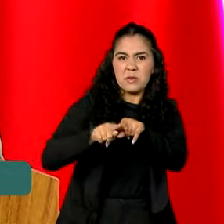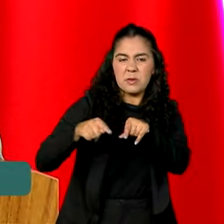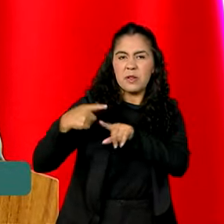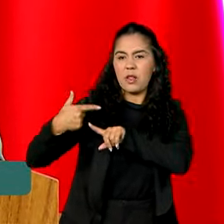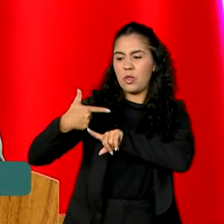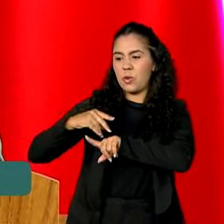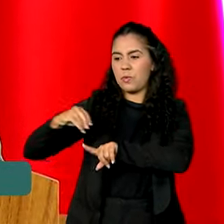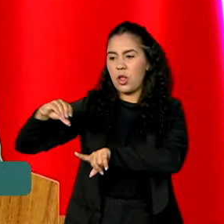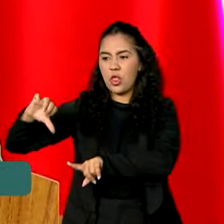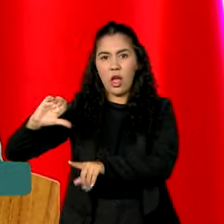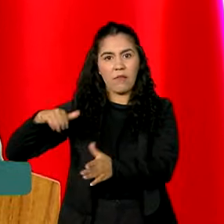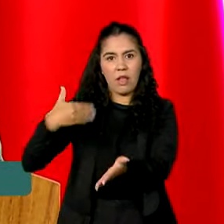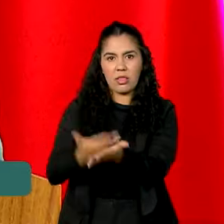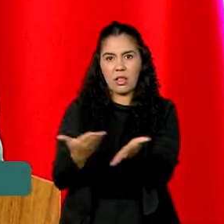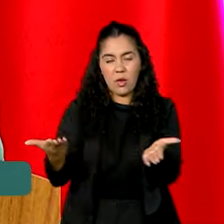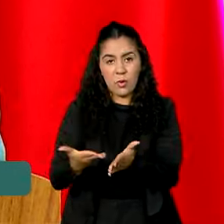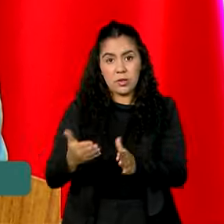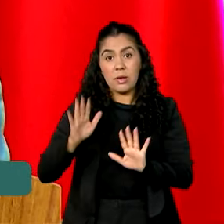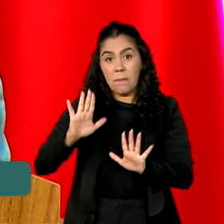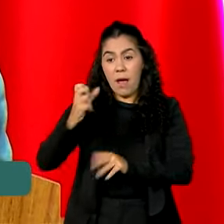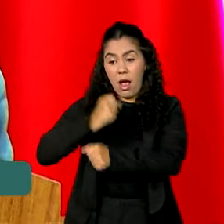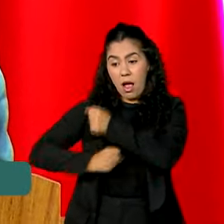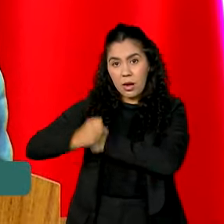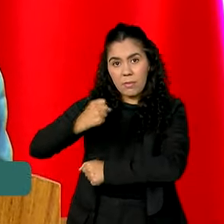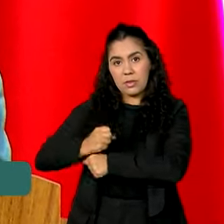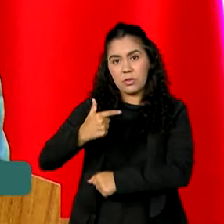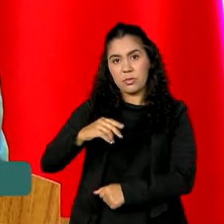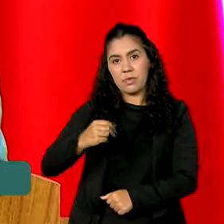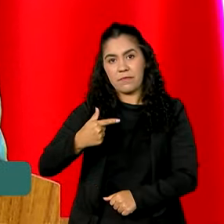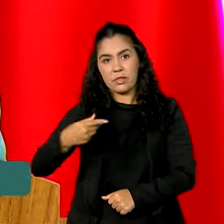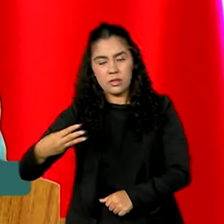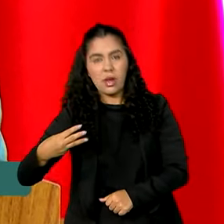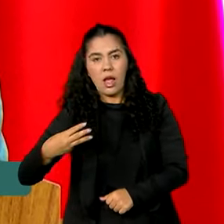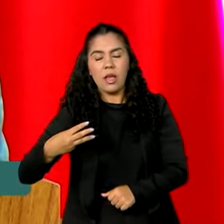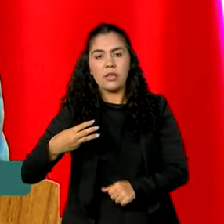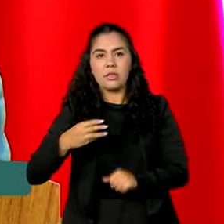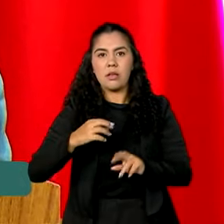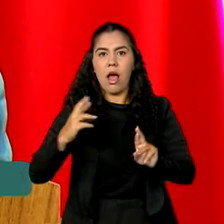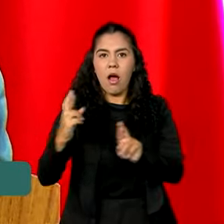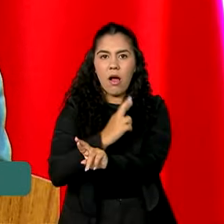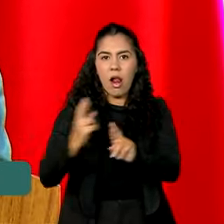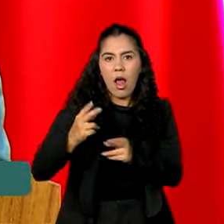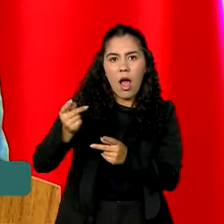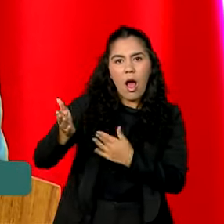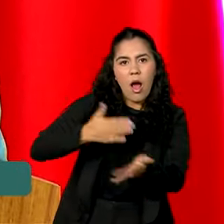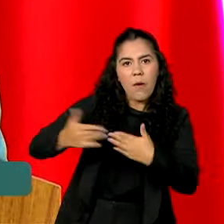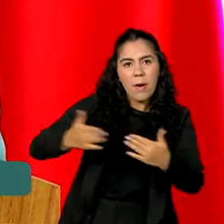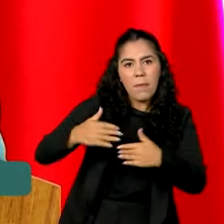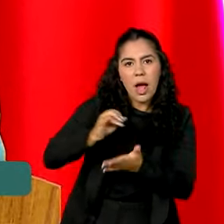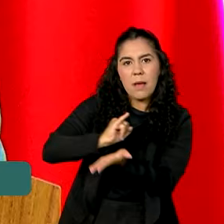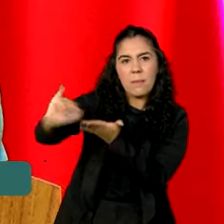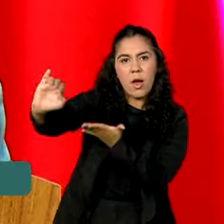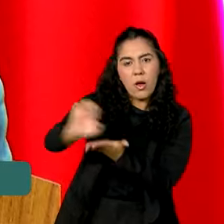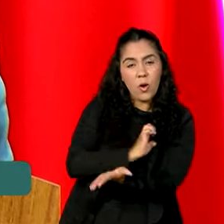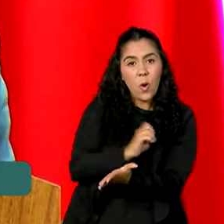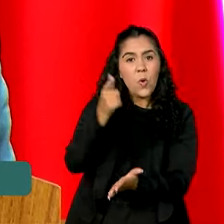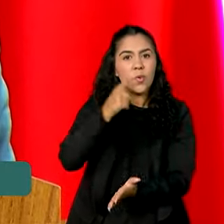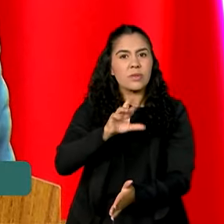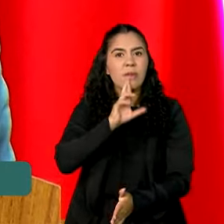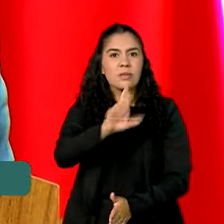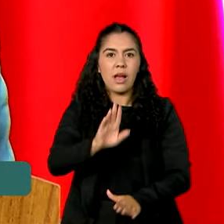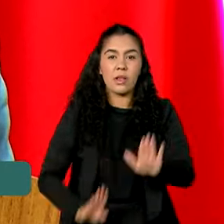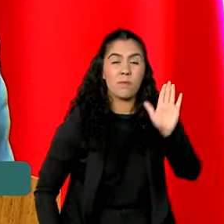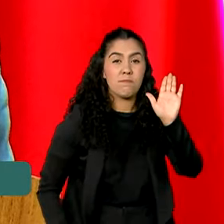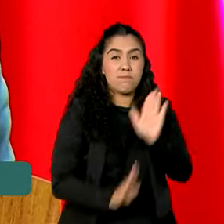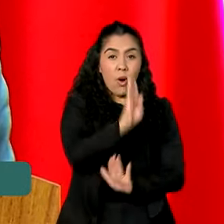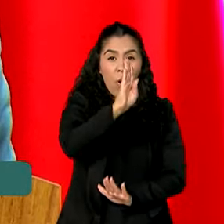Em 2023, o comércio bilateral atingiu o recorde histórico de